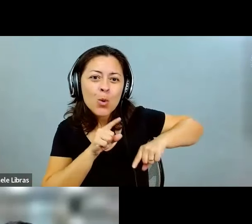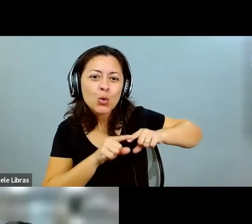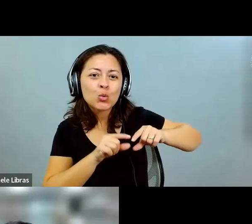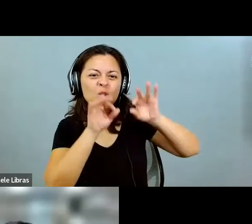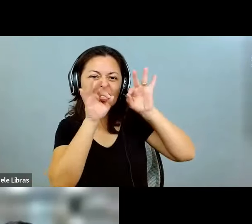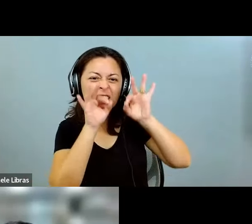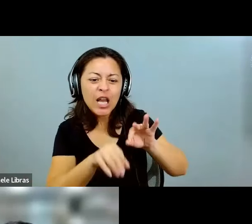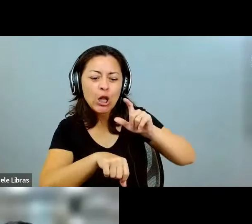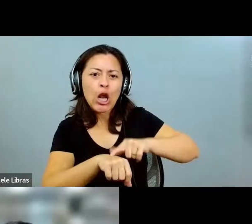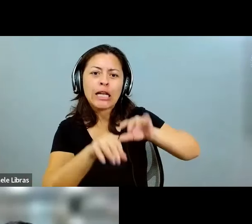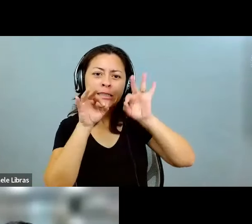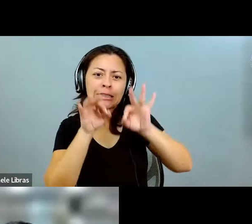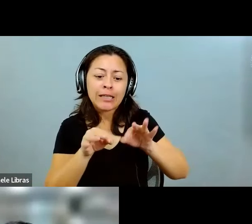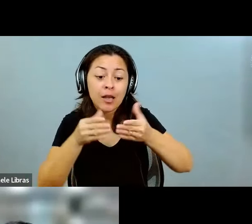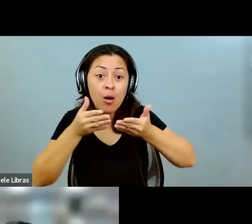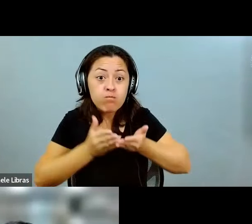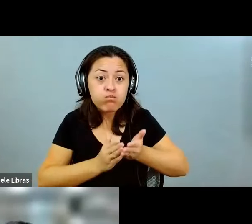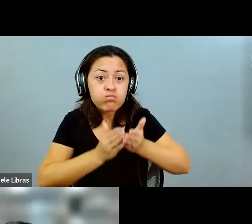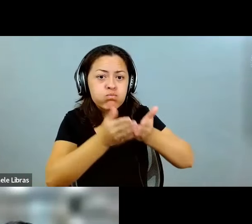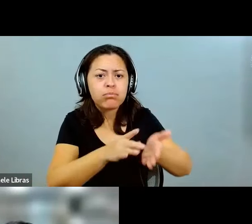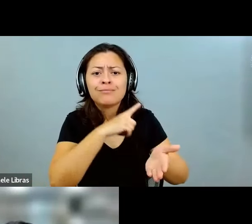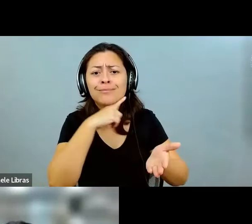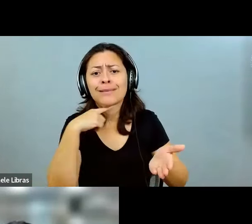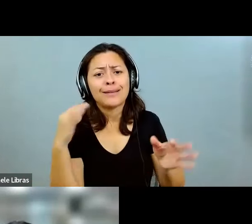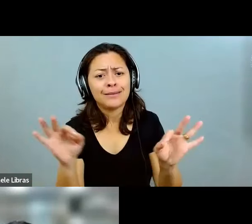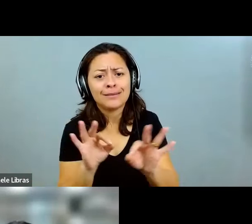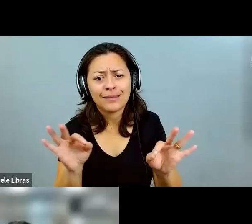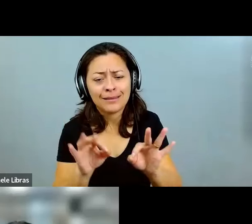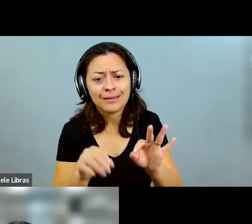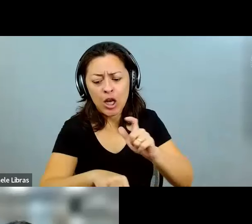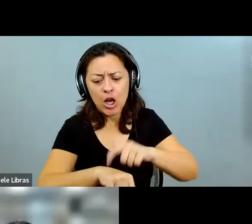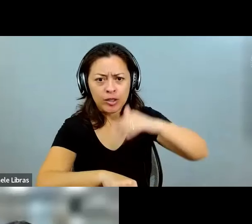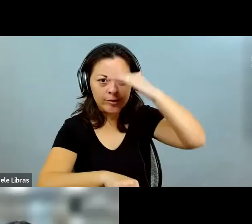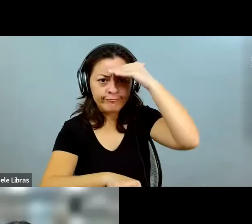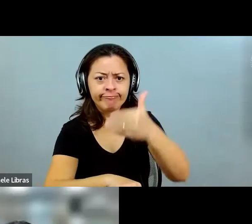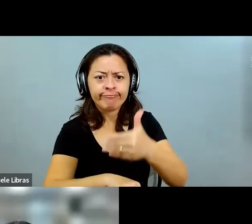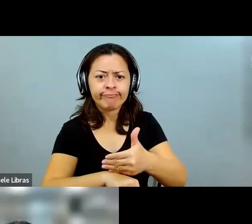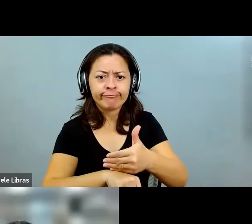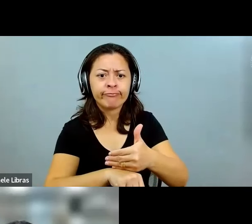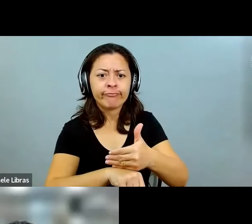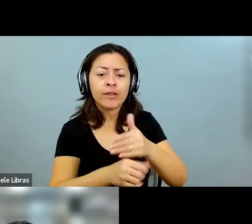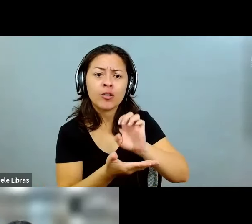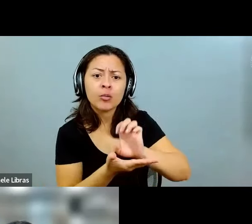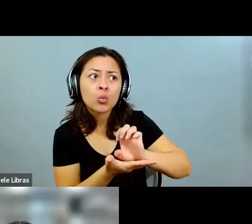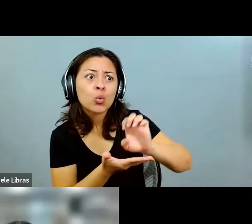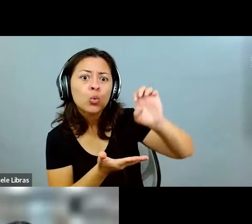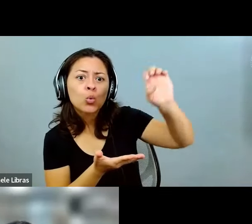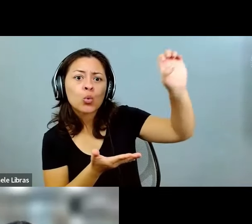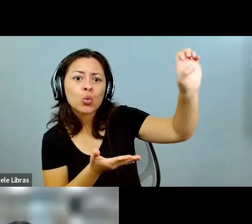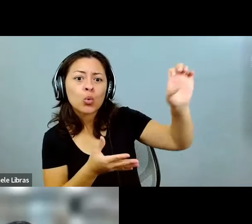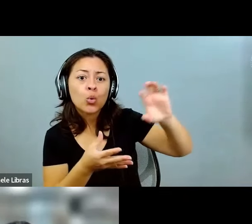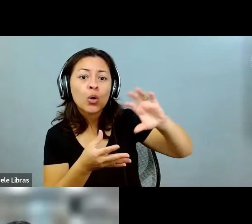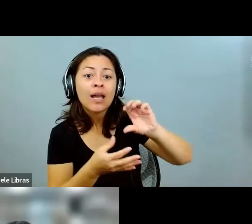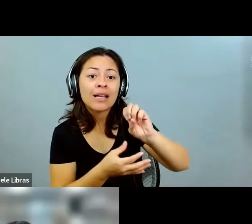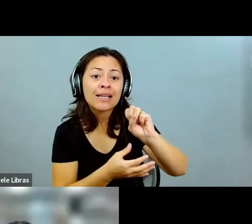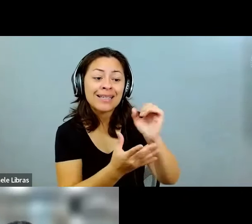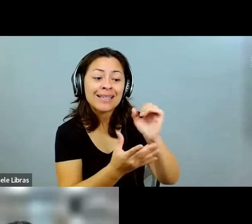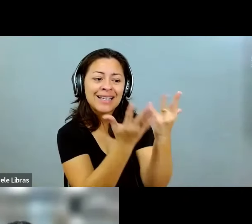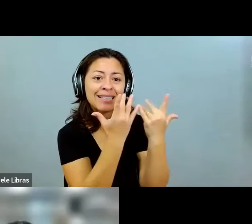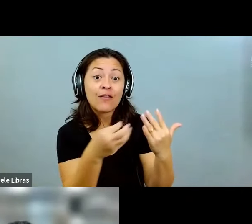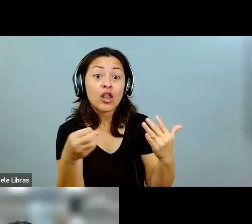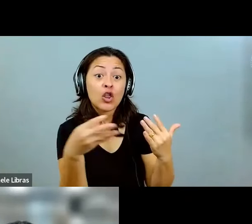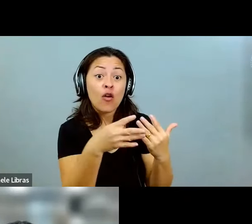que o navio não atrase que a gente consiga então expedir um volume maior da safra nova dentro do ano e e